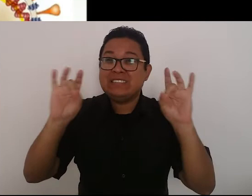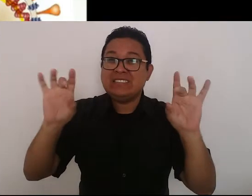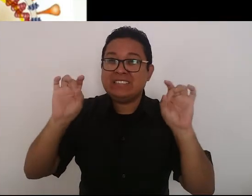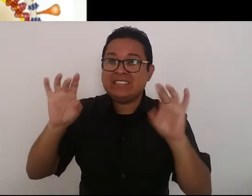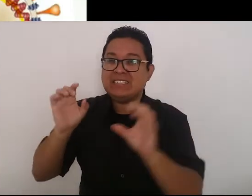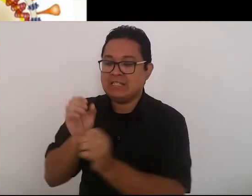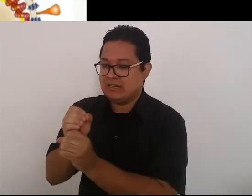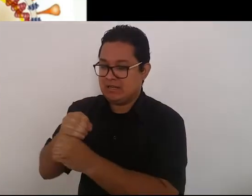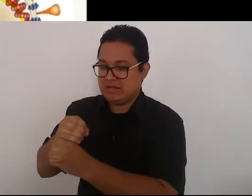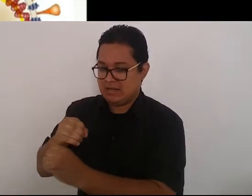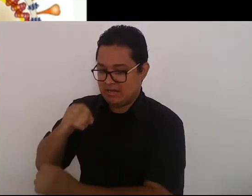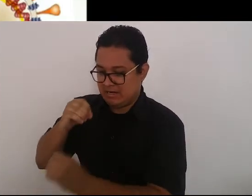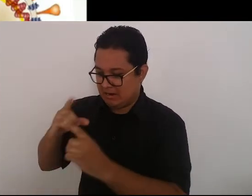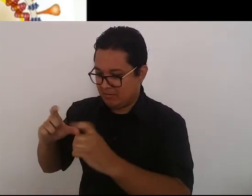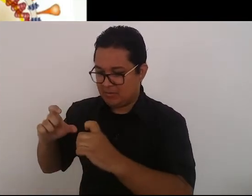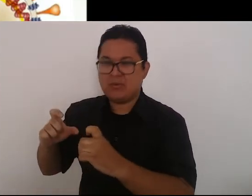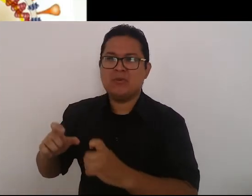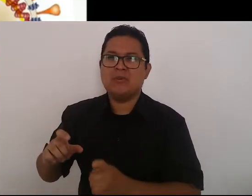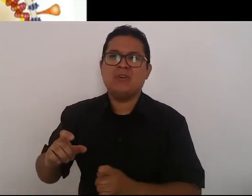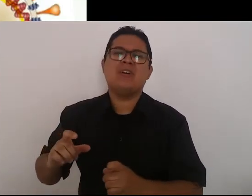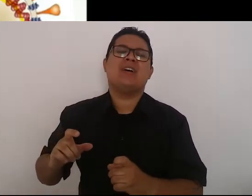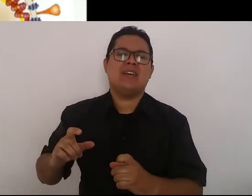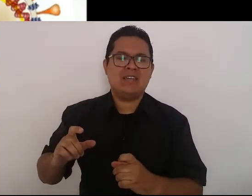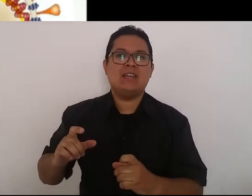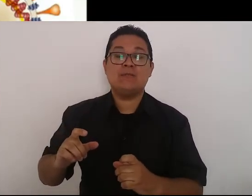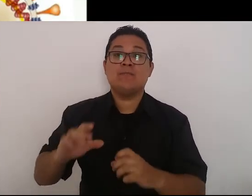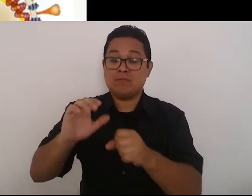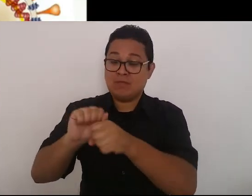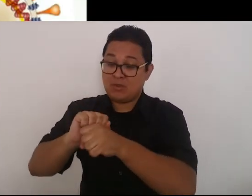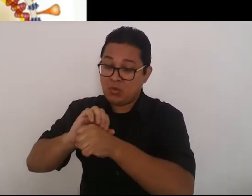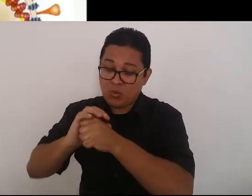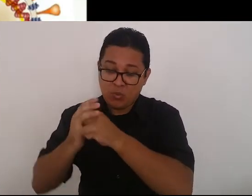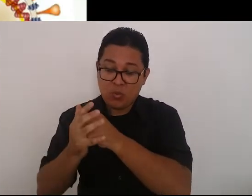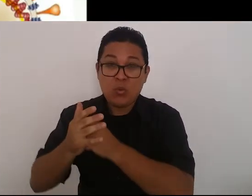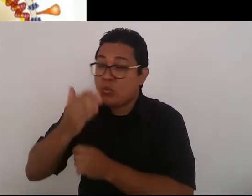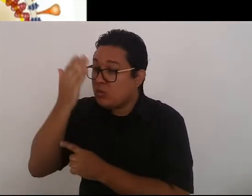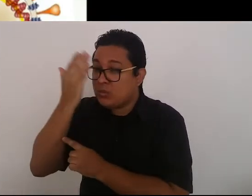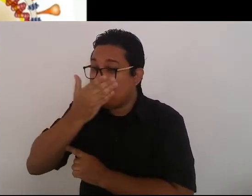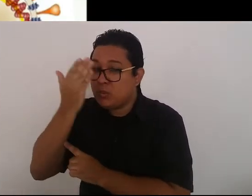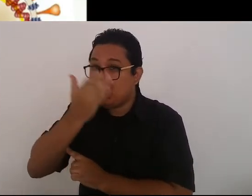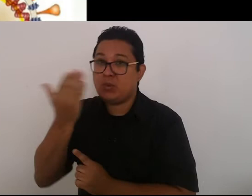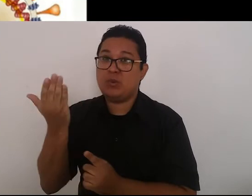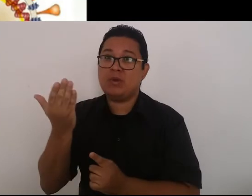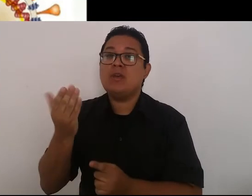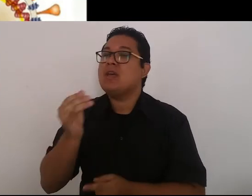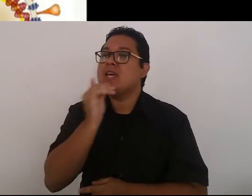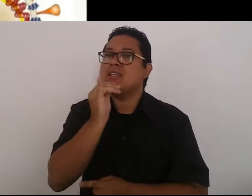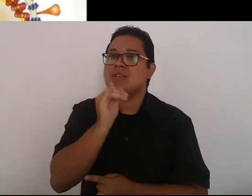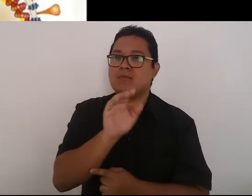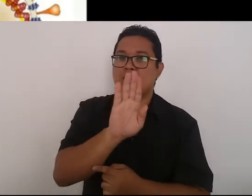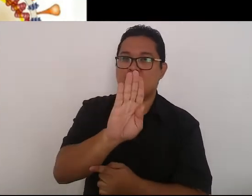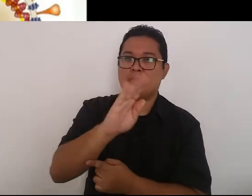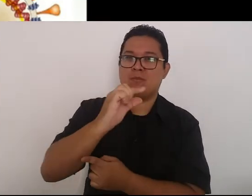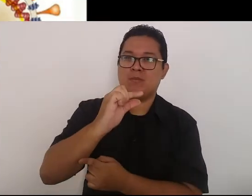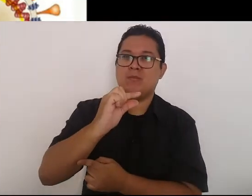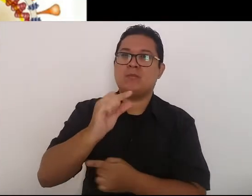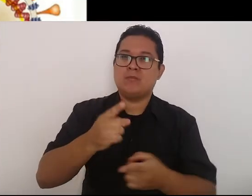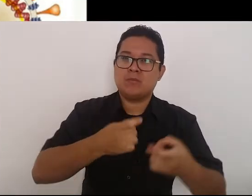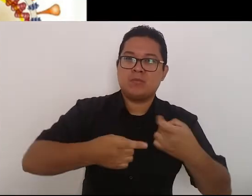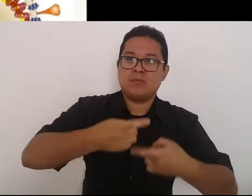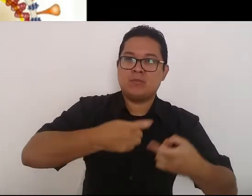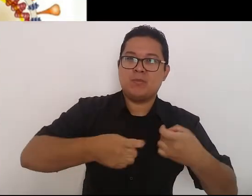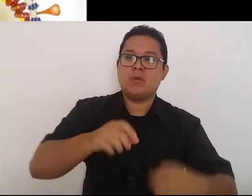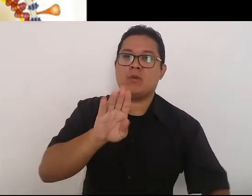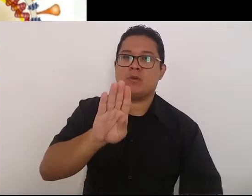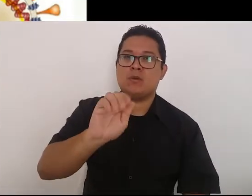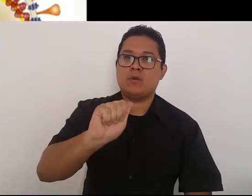bactéria, que numa sala de aula normal, com um microscópio de luz, a gente vê a bactéria como um ponto. O coronavírus seria um